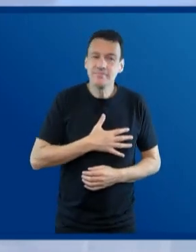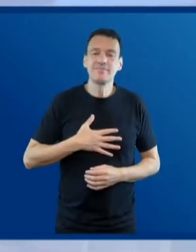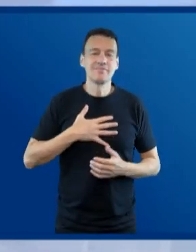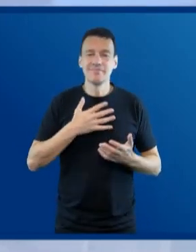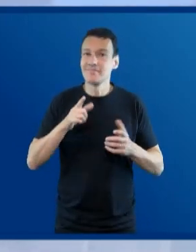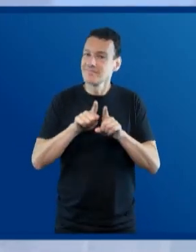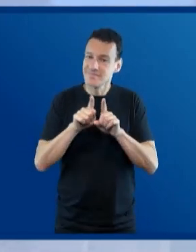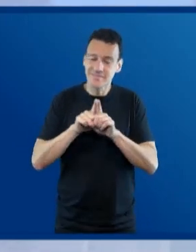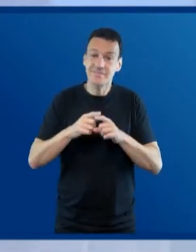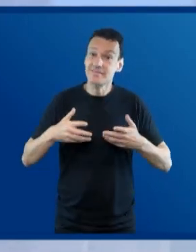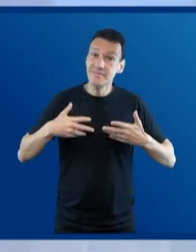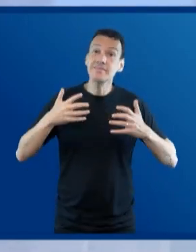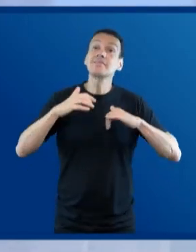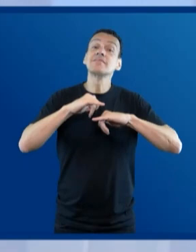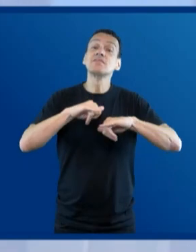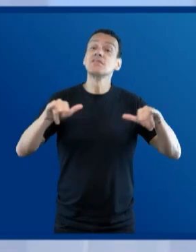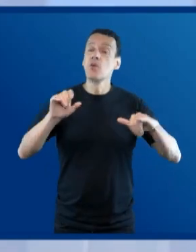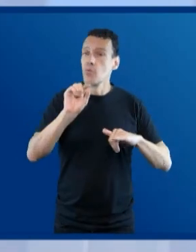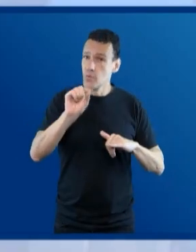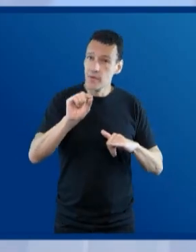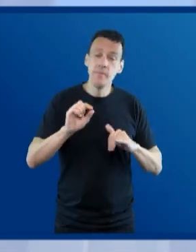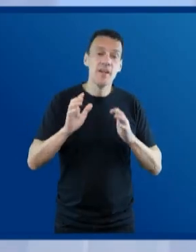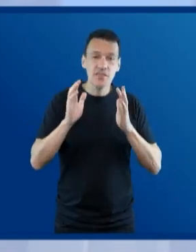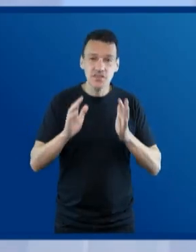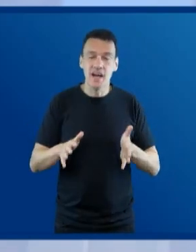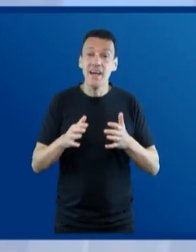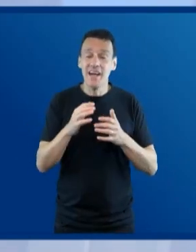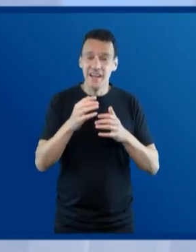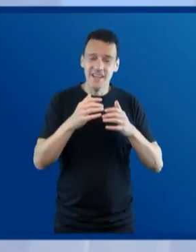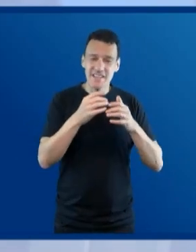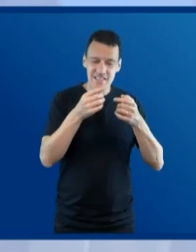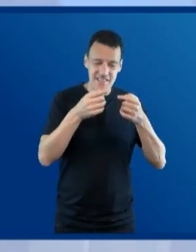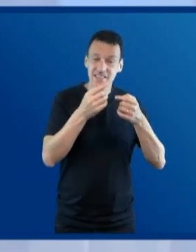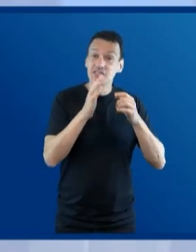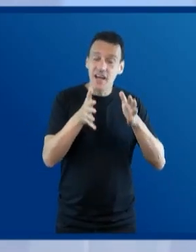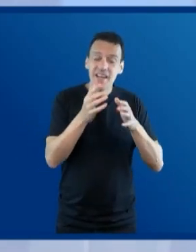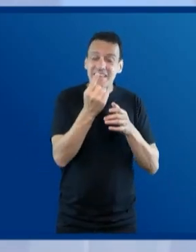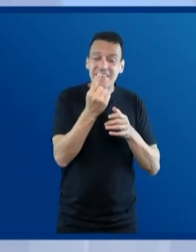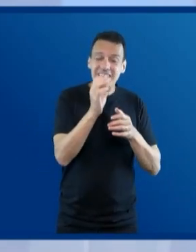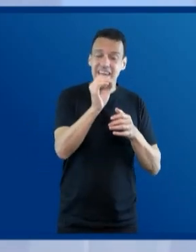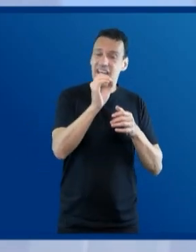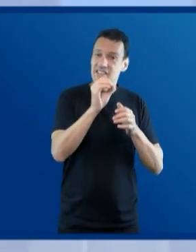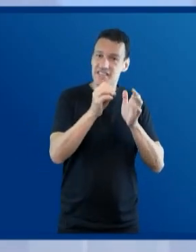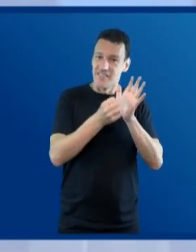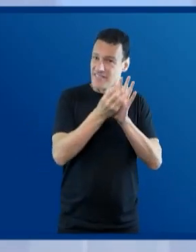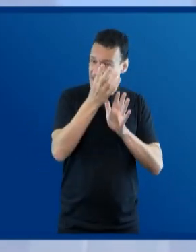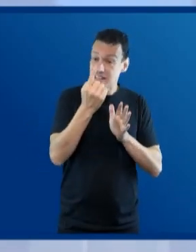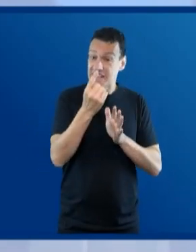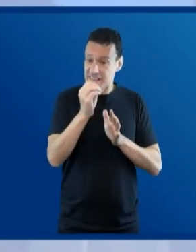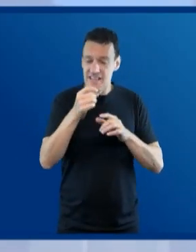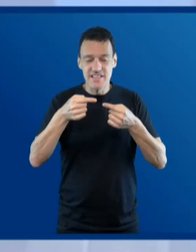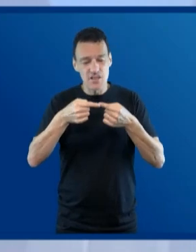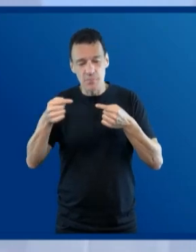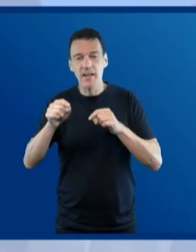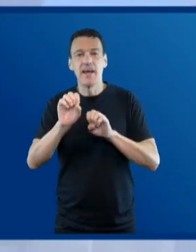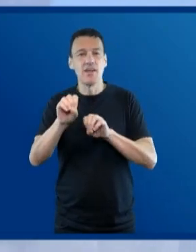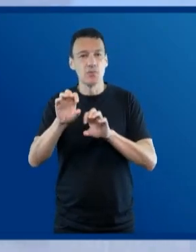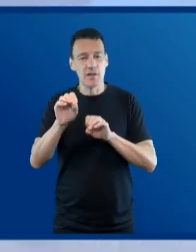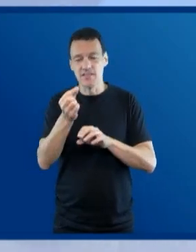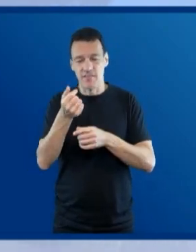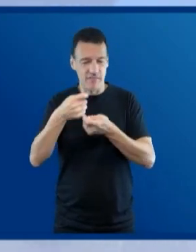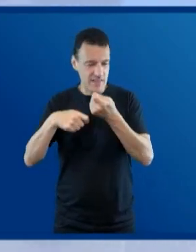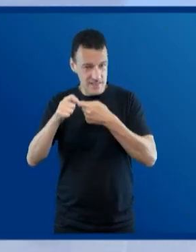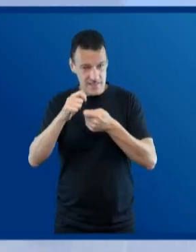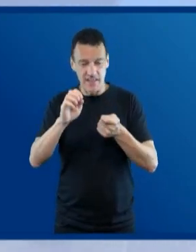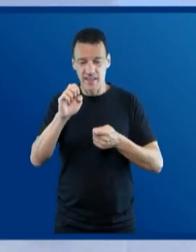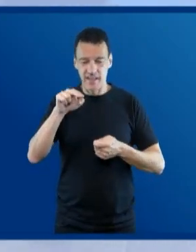grande de anunciar o início da 10ª Semana de Educação Financeira, 10ª Semana ENEF, nossa 10ª edição, e